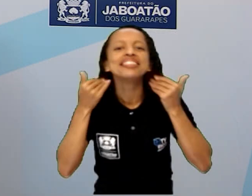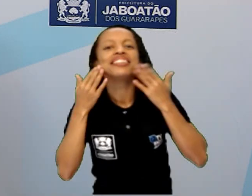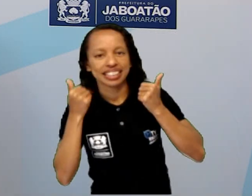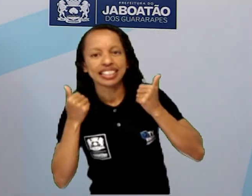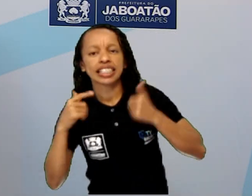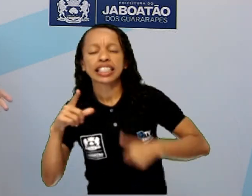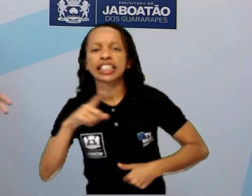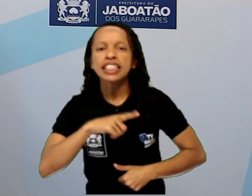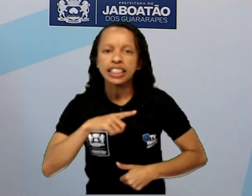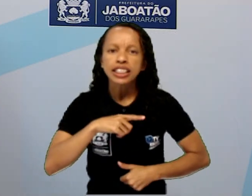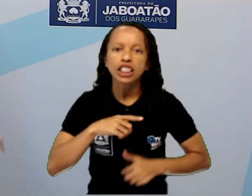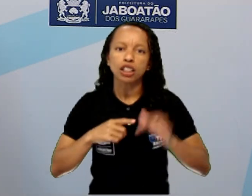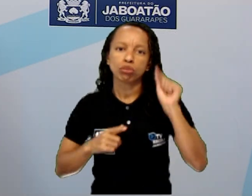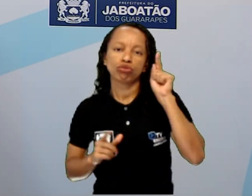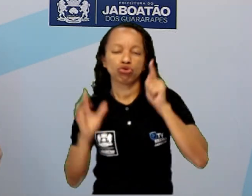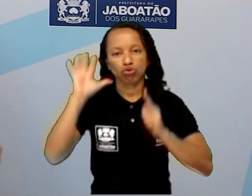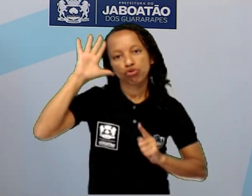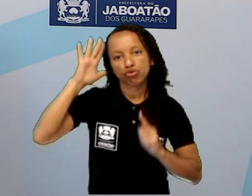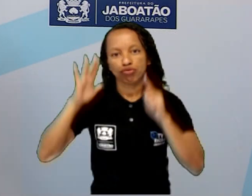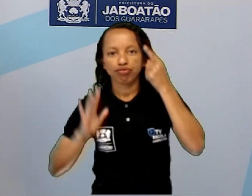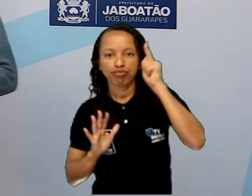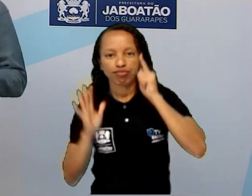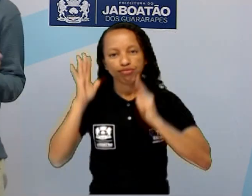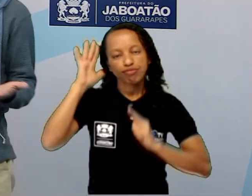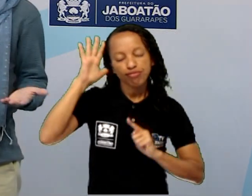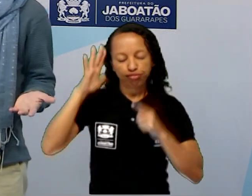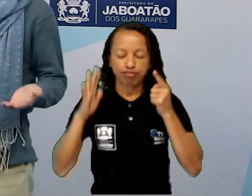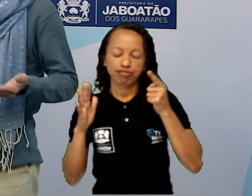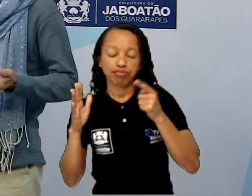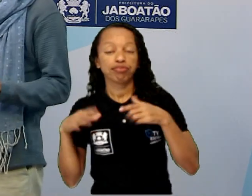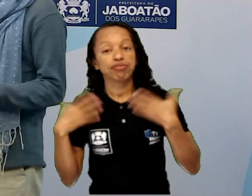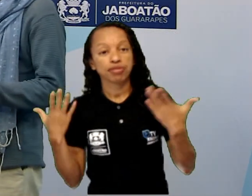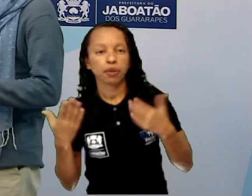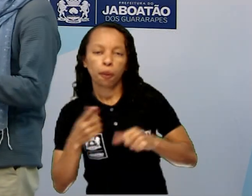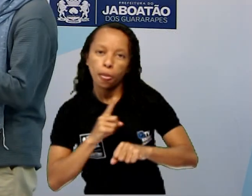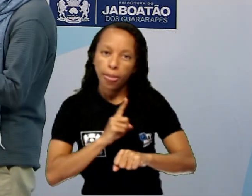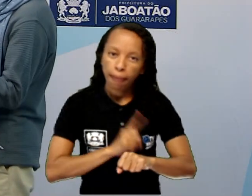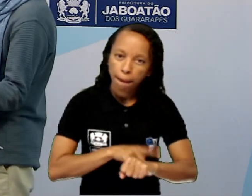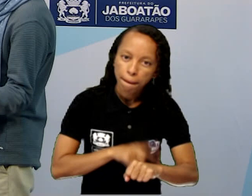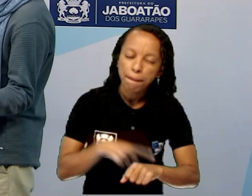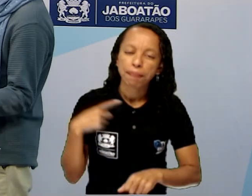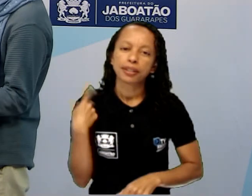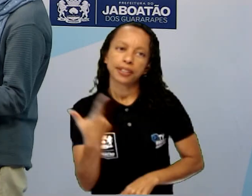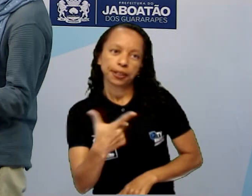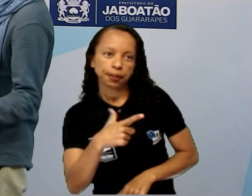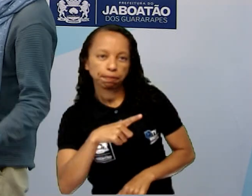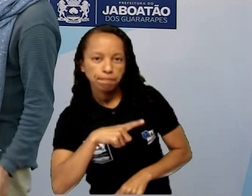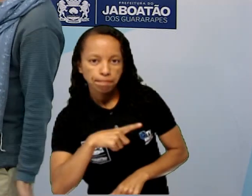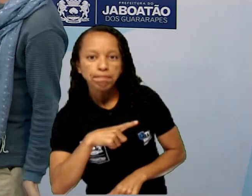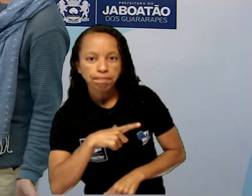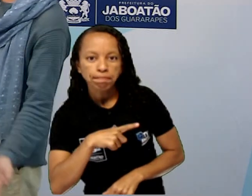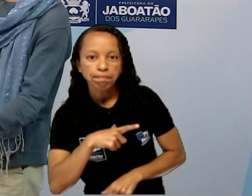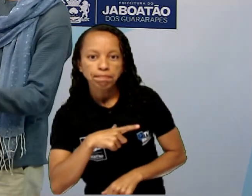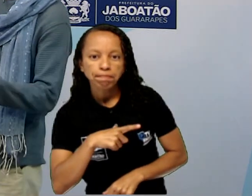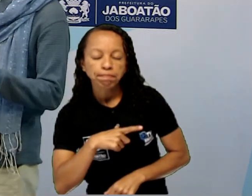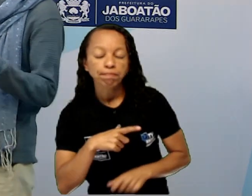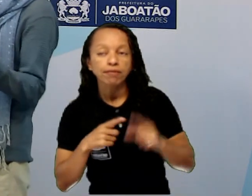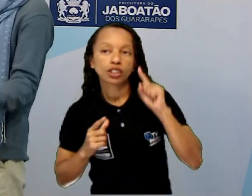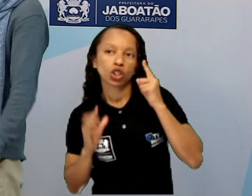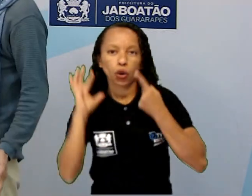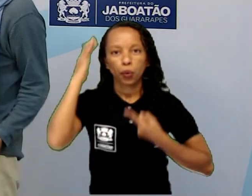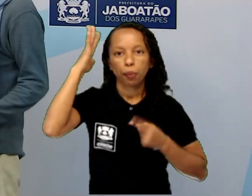carnaval, de uma certa maneira. Então, nesse momento a gente tem as bailes de máscaras,